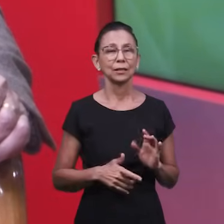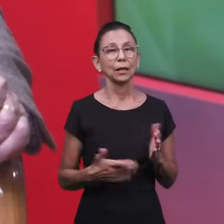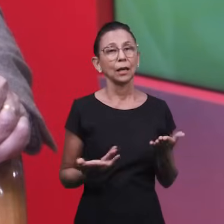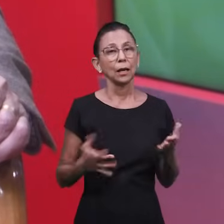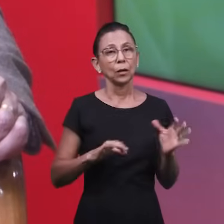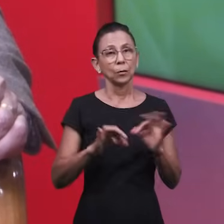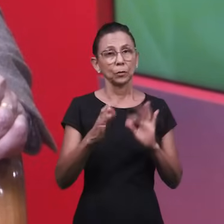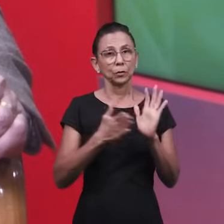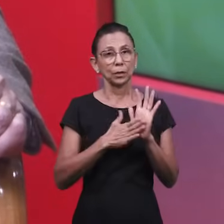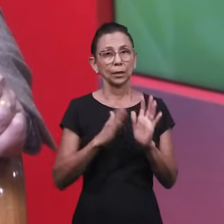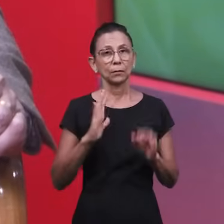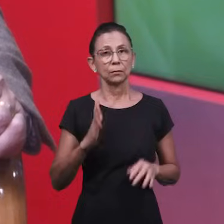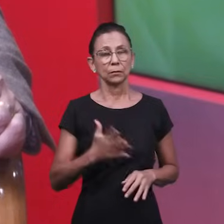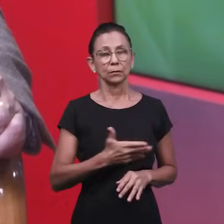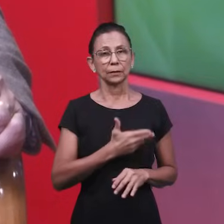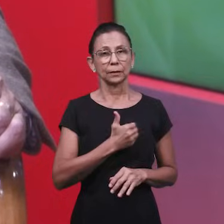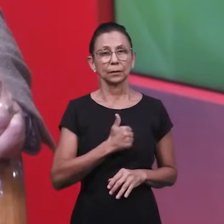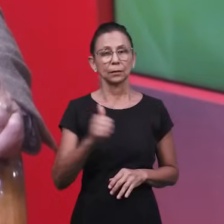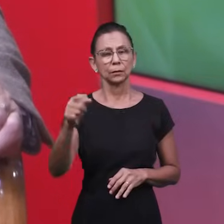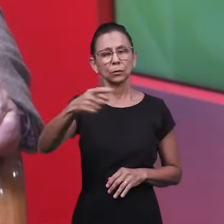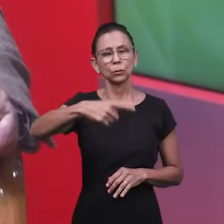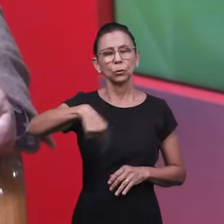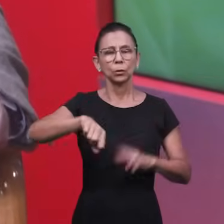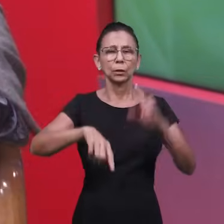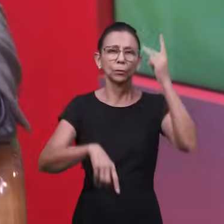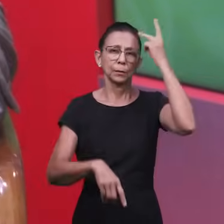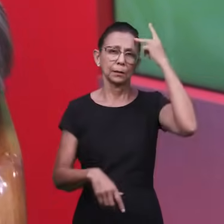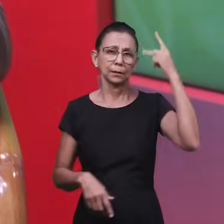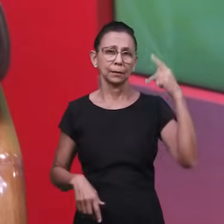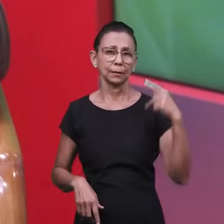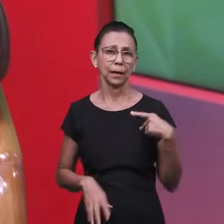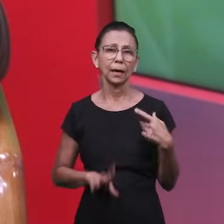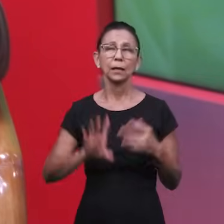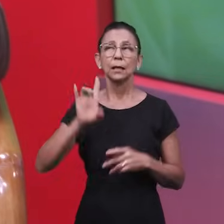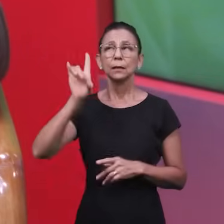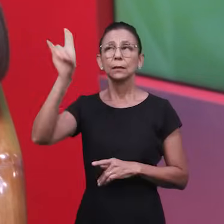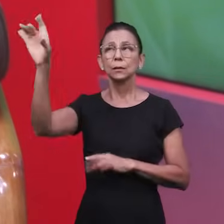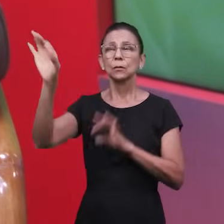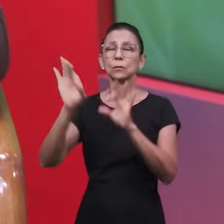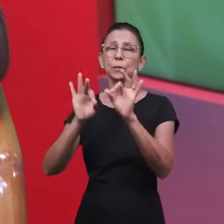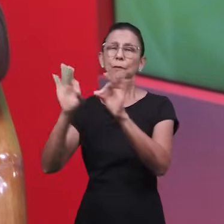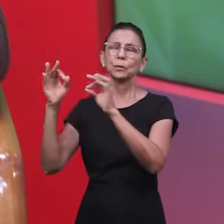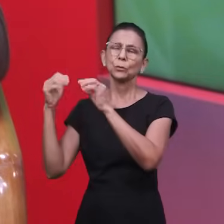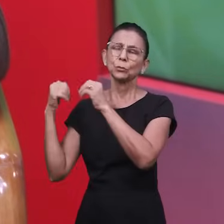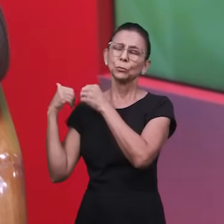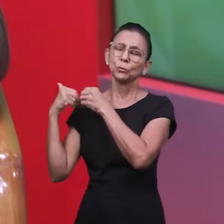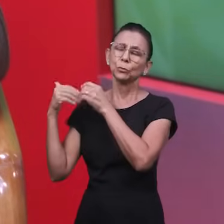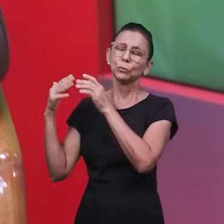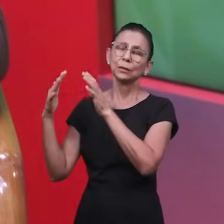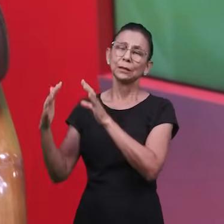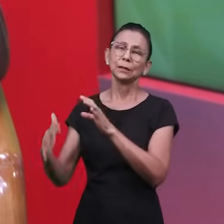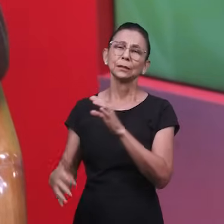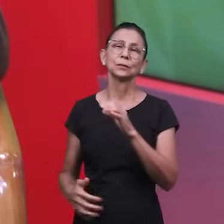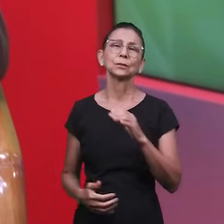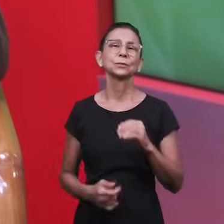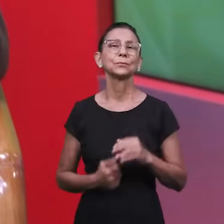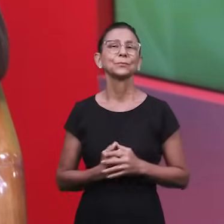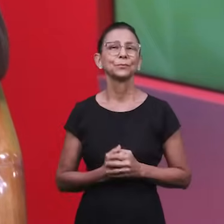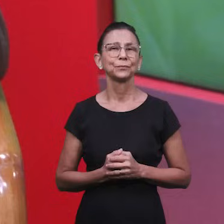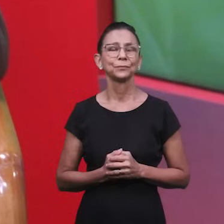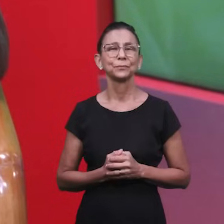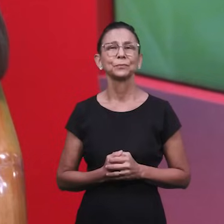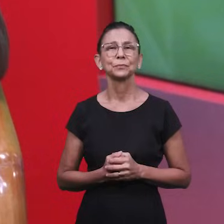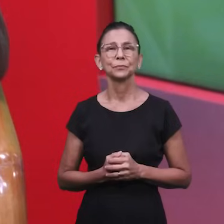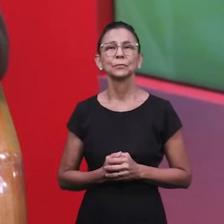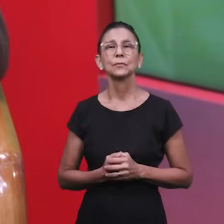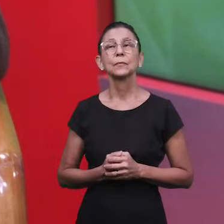de Deus para o homem, ele vem desde o início de todas as coisas. E a palavra diz o